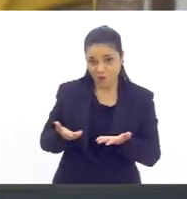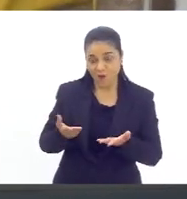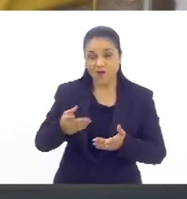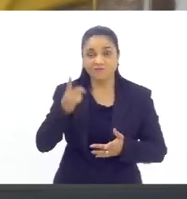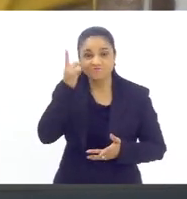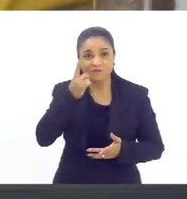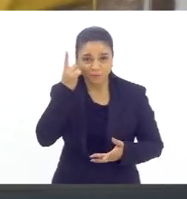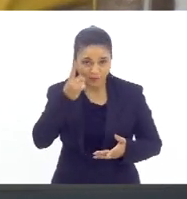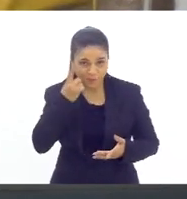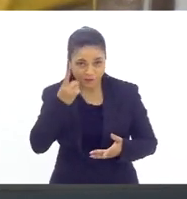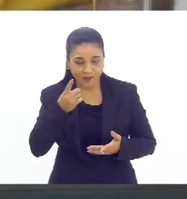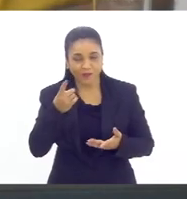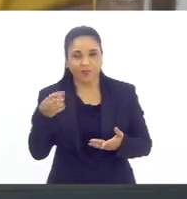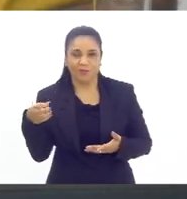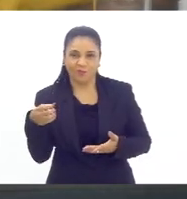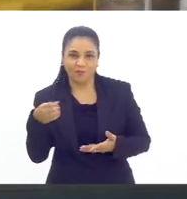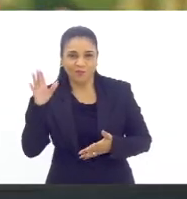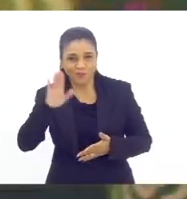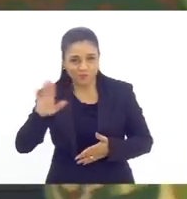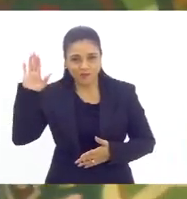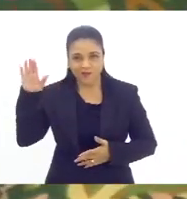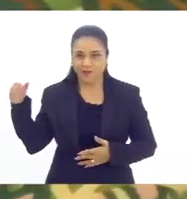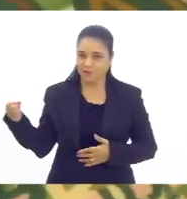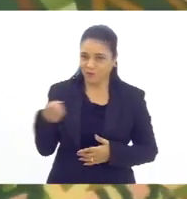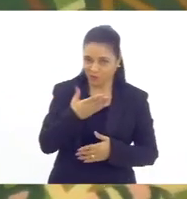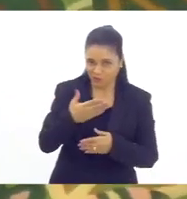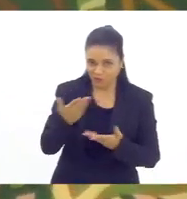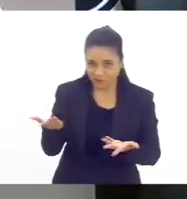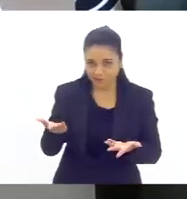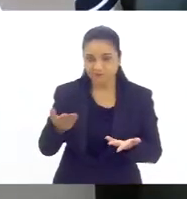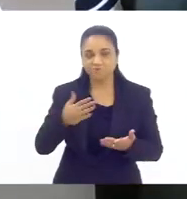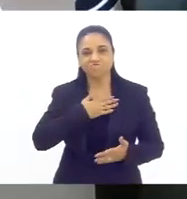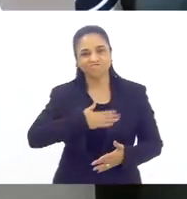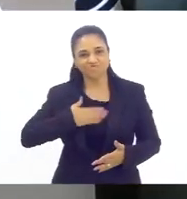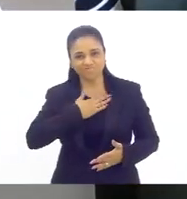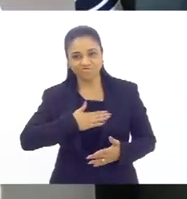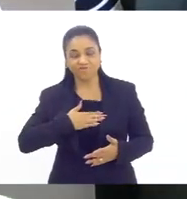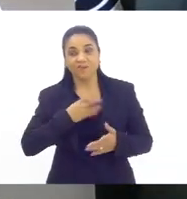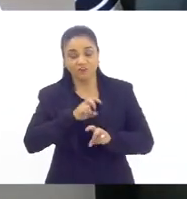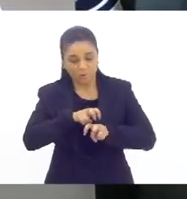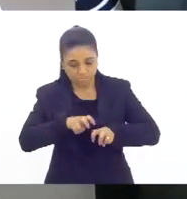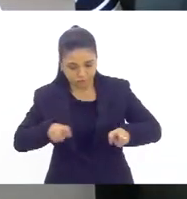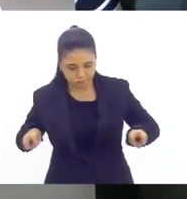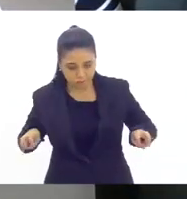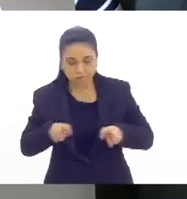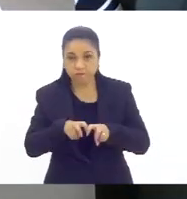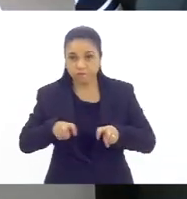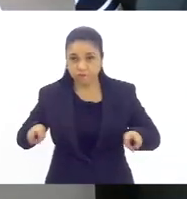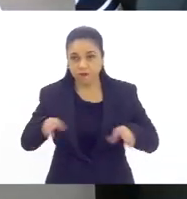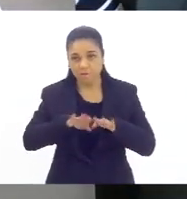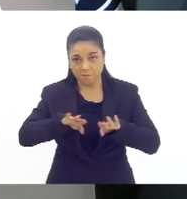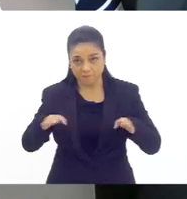um novo mandato da nossa satisfação bom a gente já compôs a mesa e